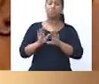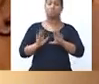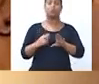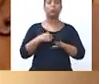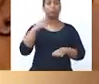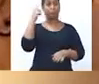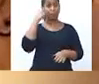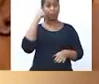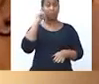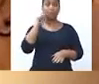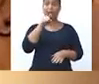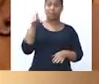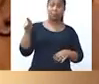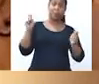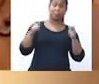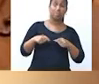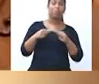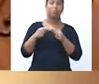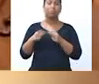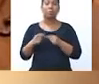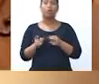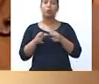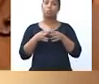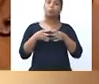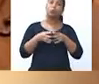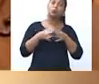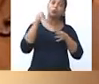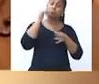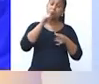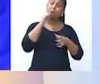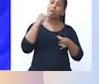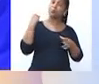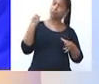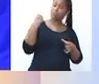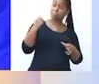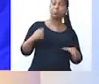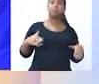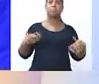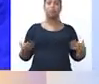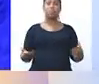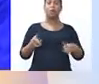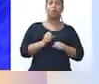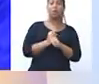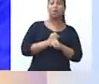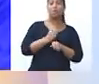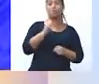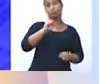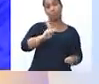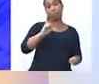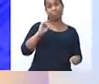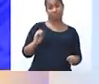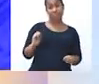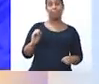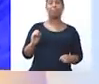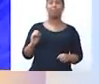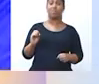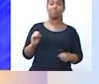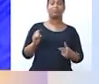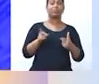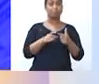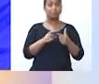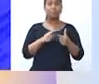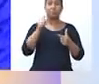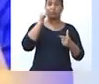estou pensando que eles podem ter a ver com o movimento de mulheres e feminismo. Então, nos anos 80, a segunda onda